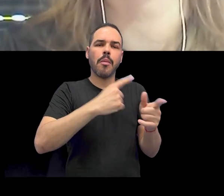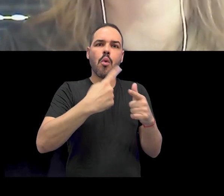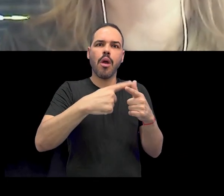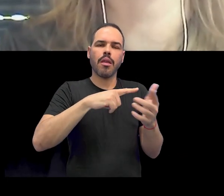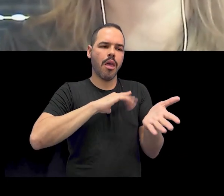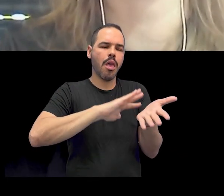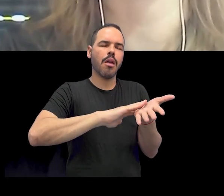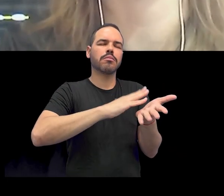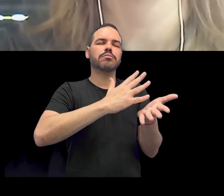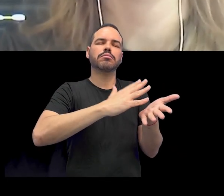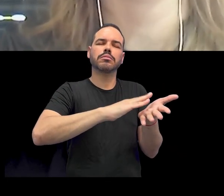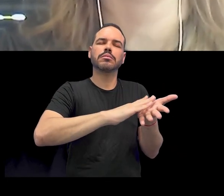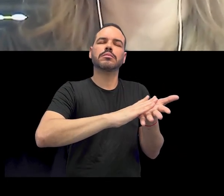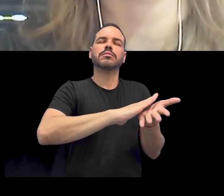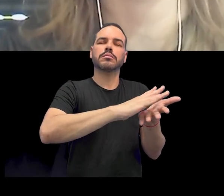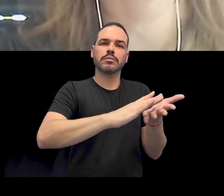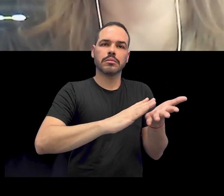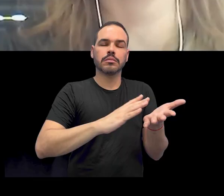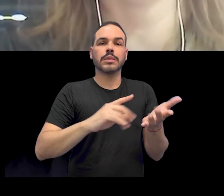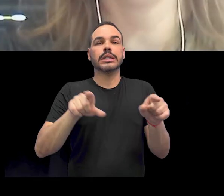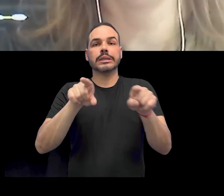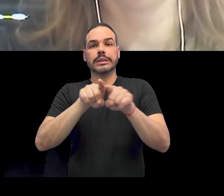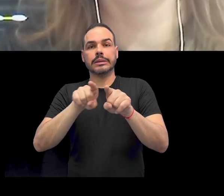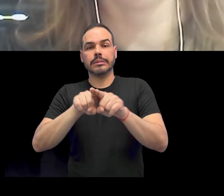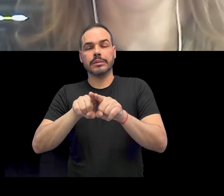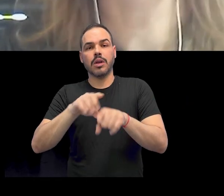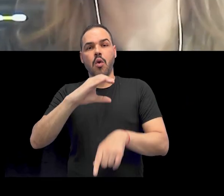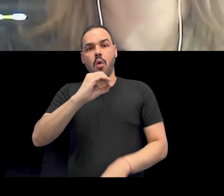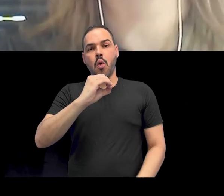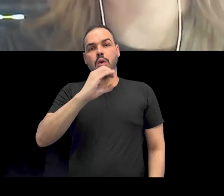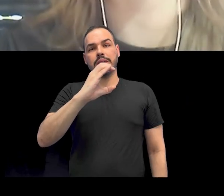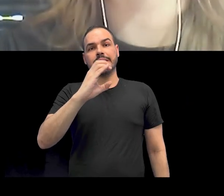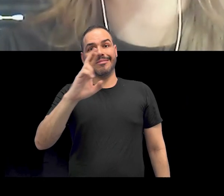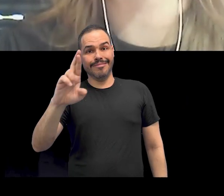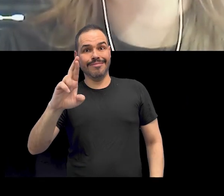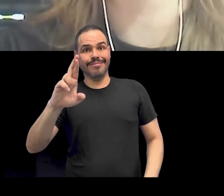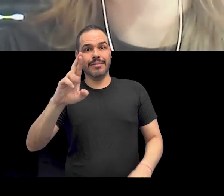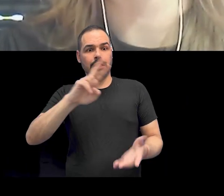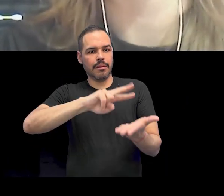que transforma, que identifica os textos, né?